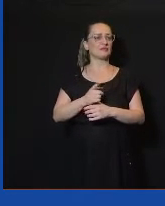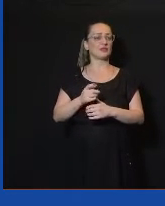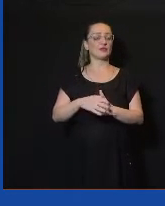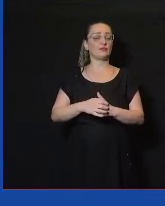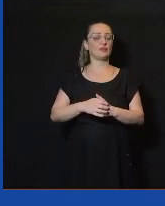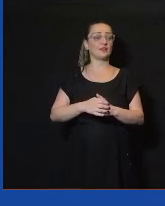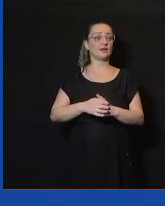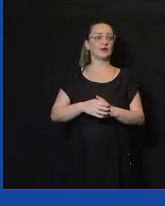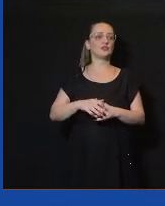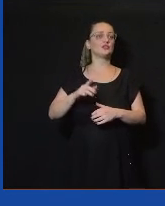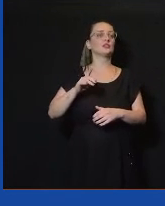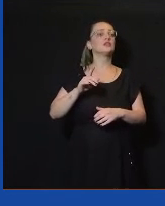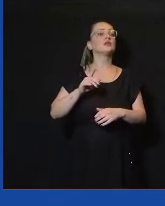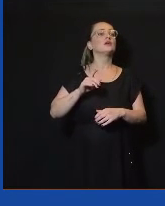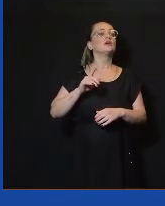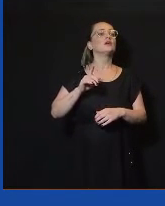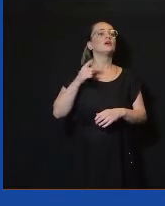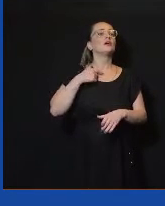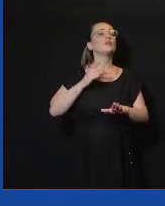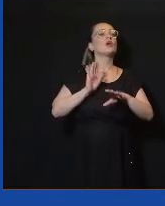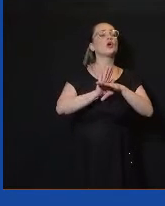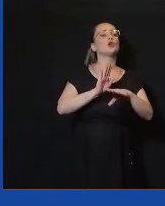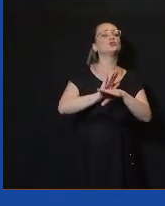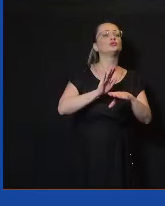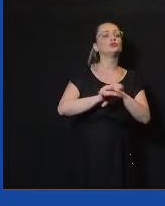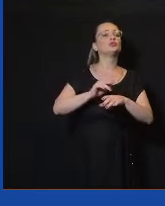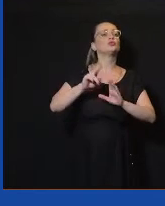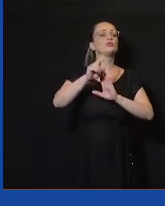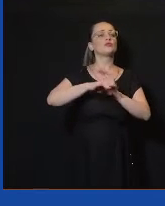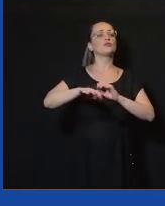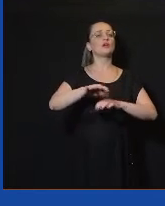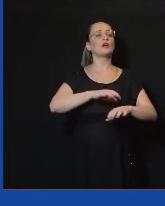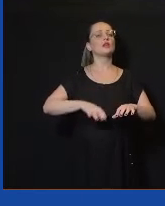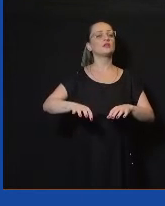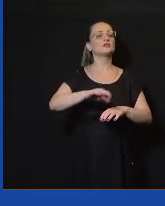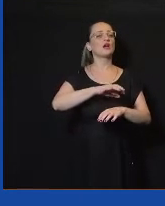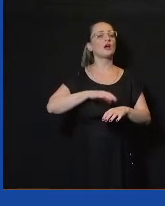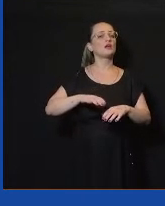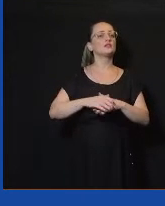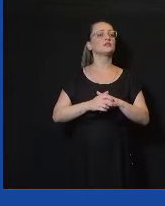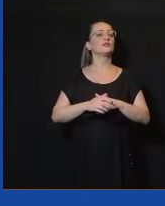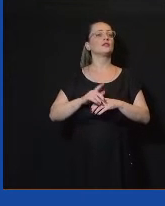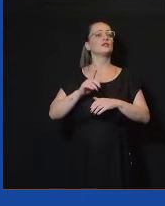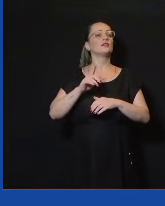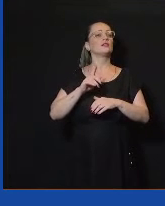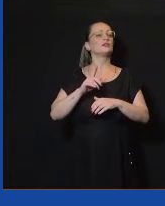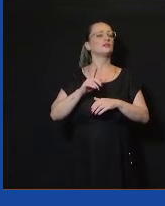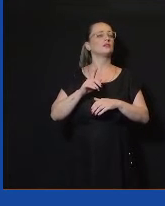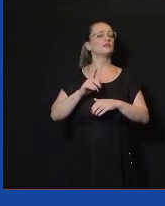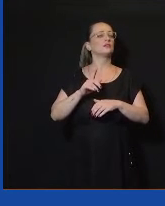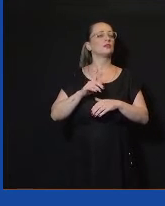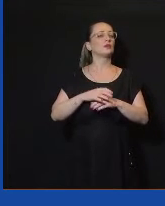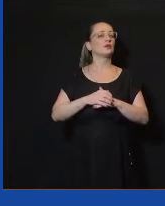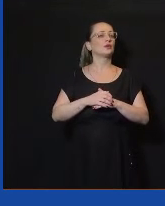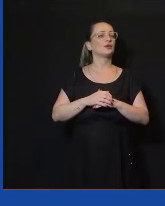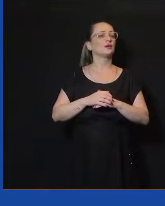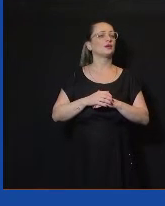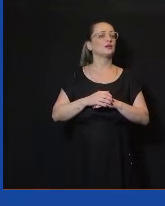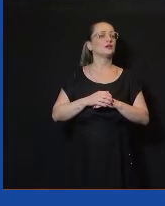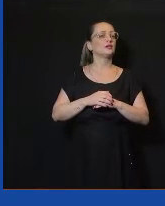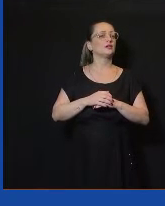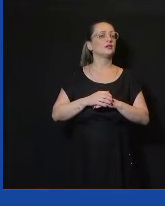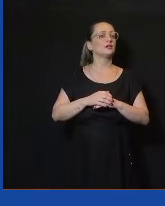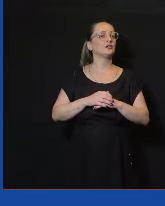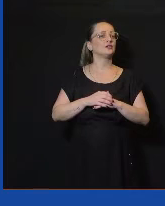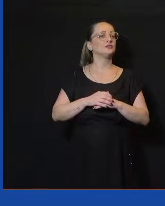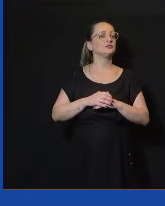estavam desesperadamente precisando de ajuda em várias áreas, né? O Renato até falou aí dessa coisa do mesmo barco. A gente viu que tinha